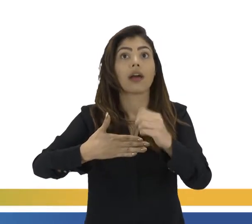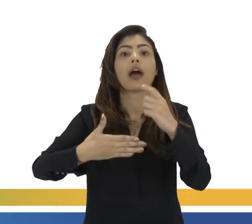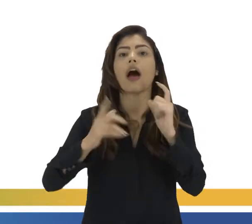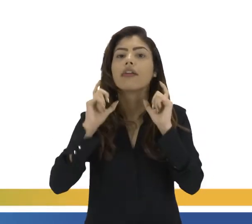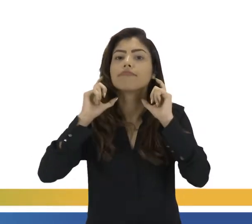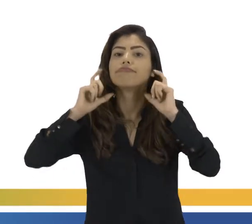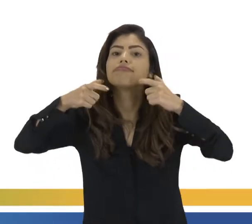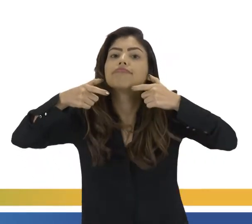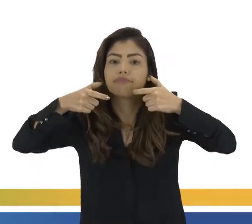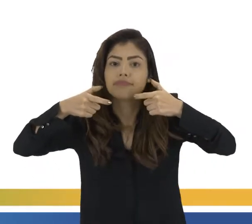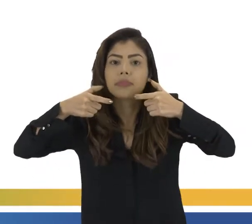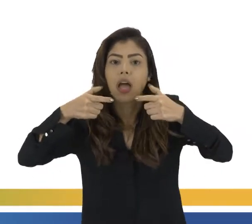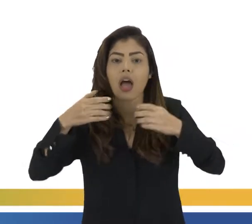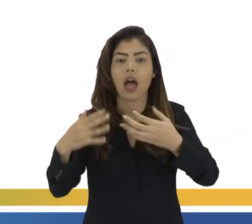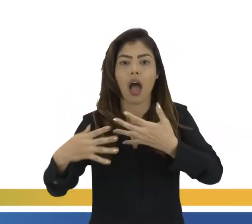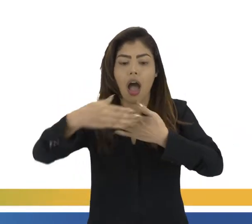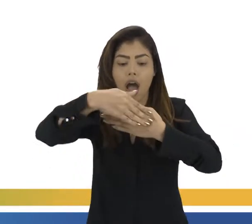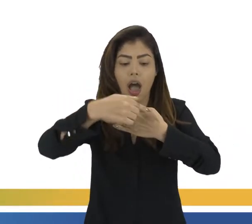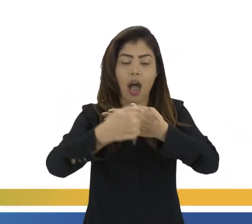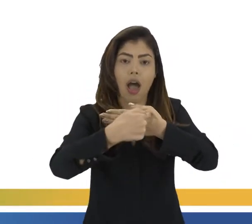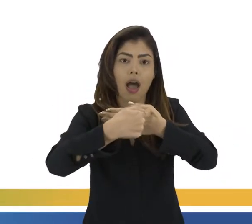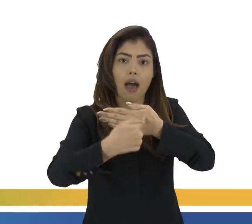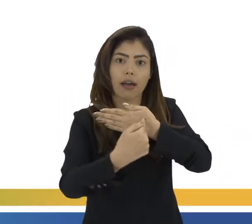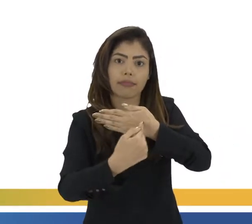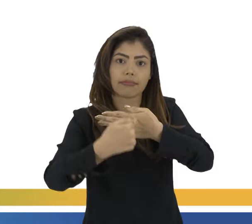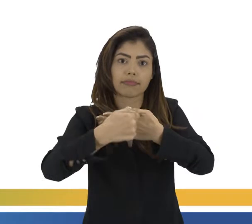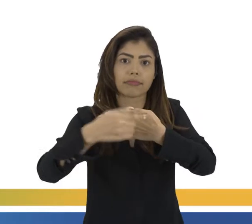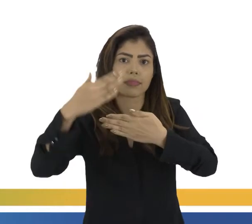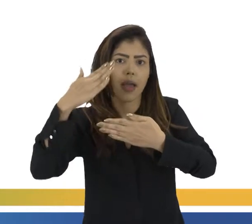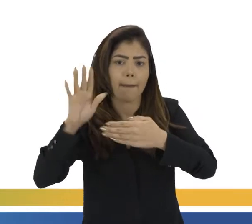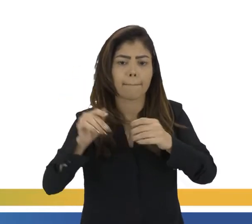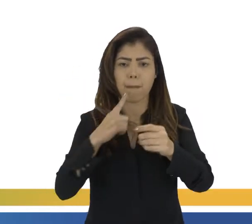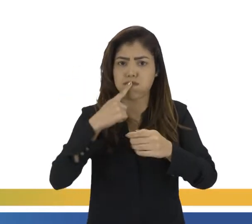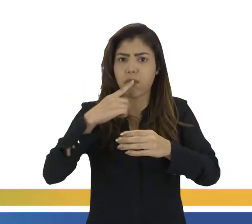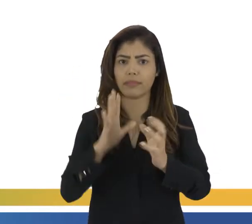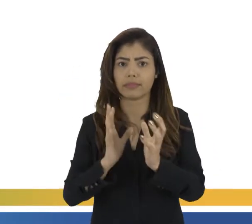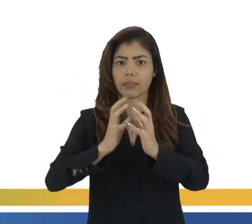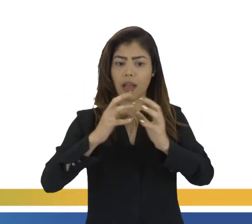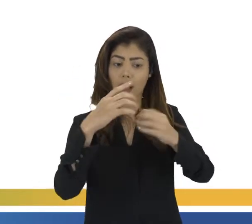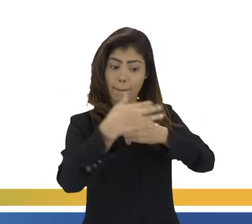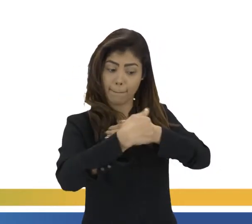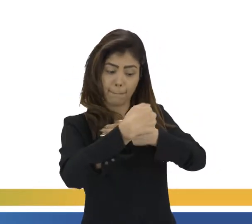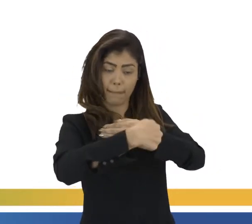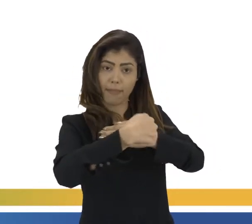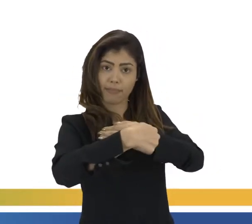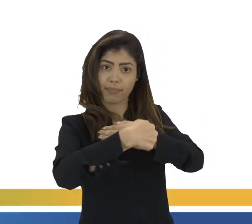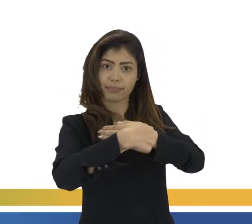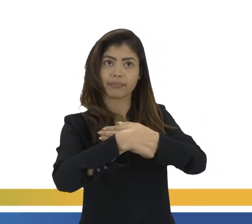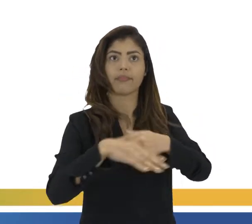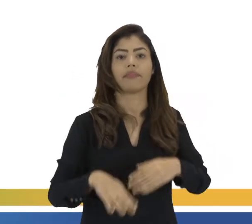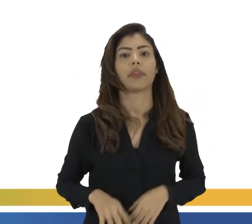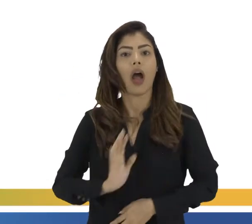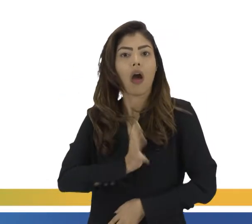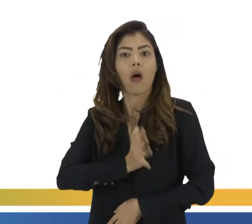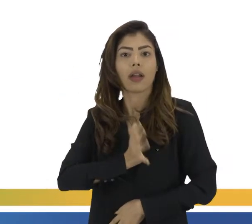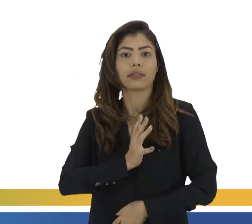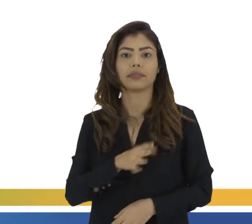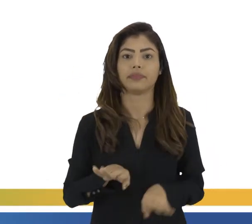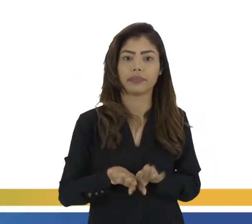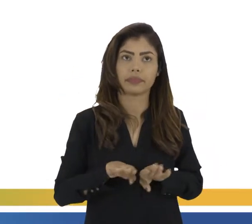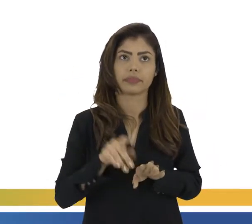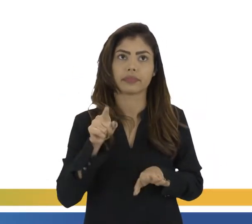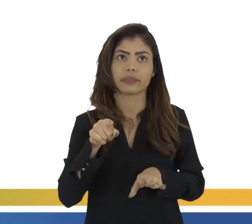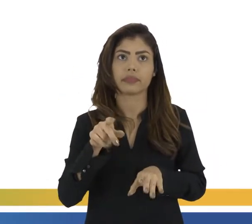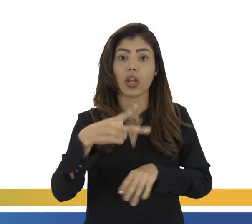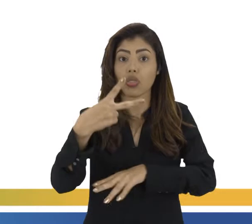certo? Então, elas ficam localizadas na lateral, próximo à cabeça, certo? Desses peixes. O coração